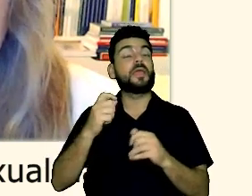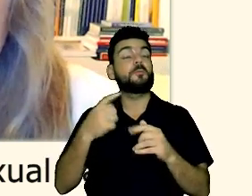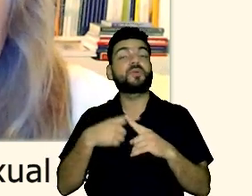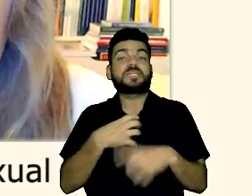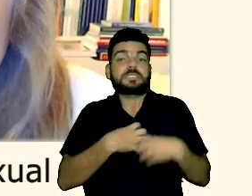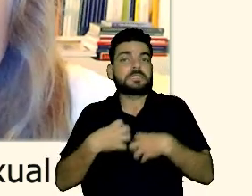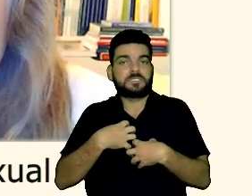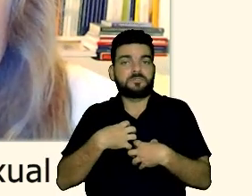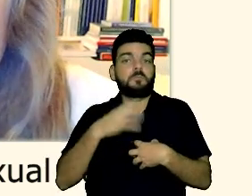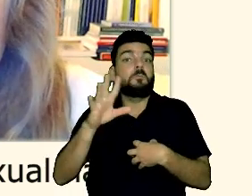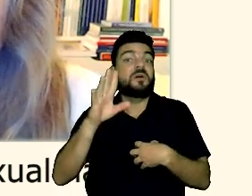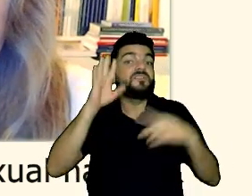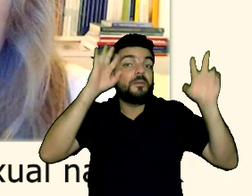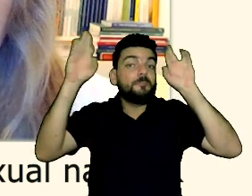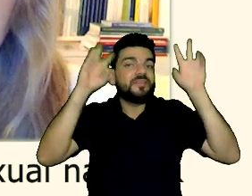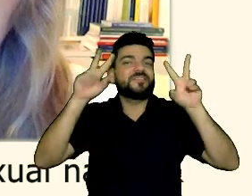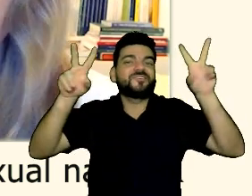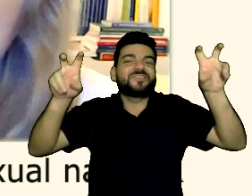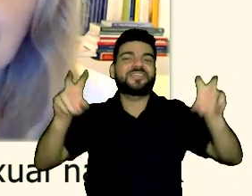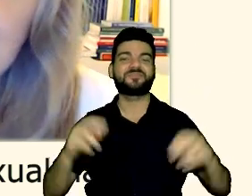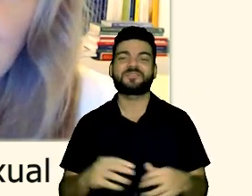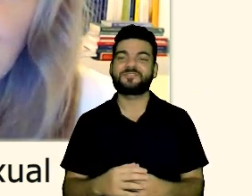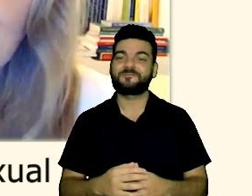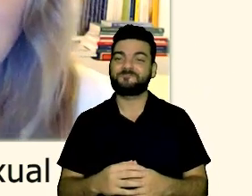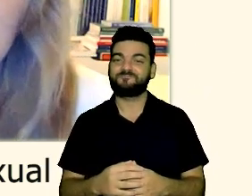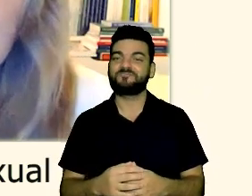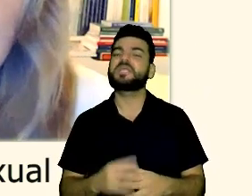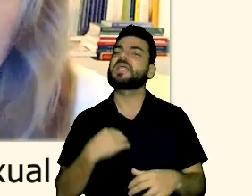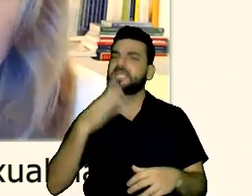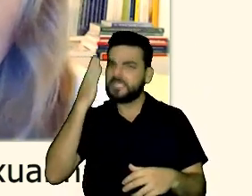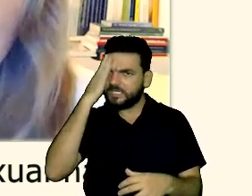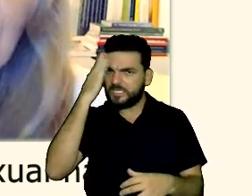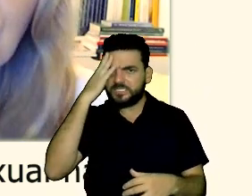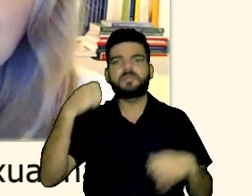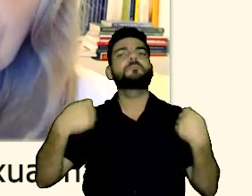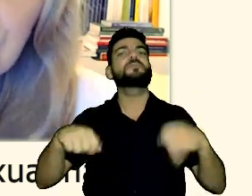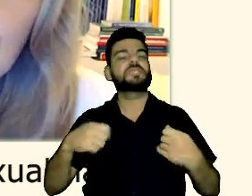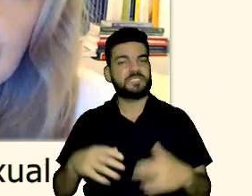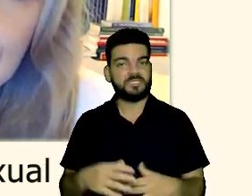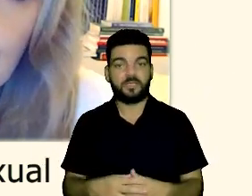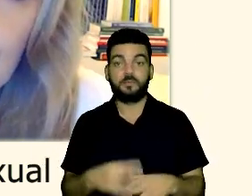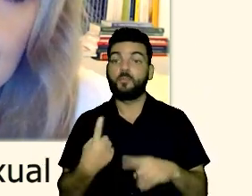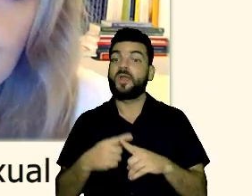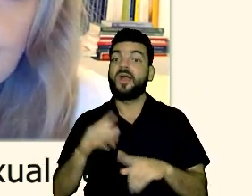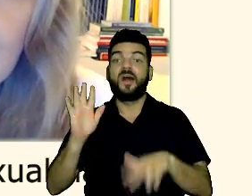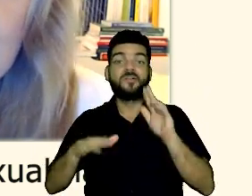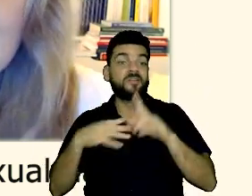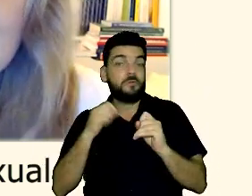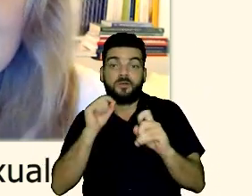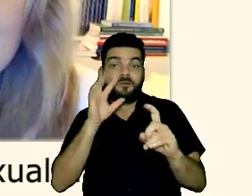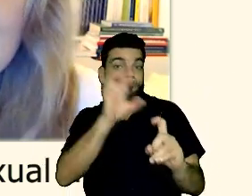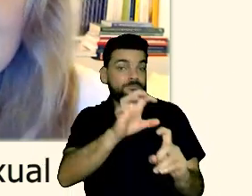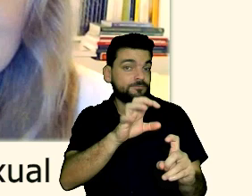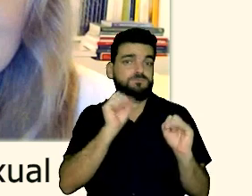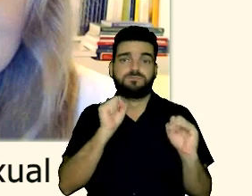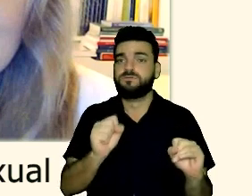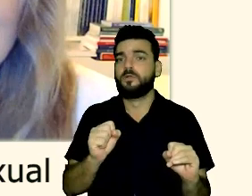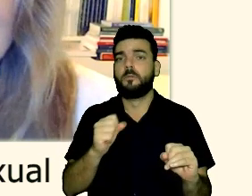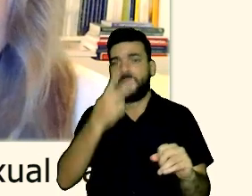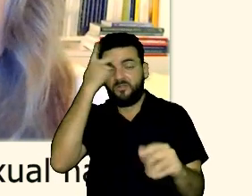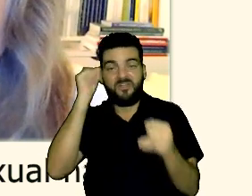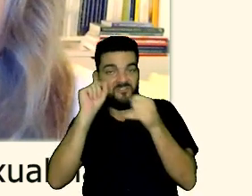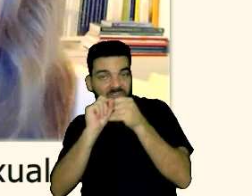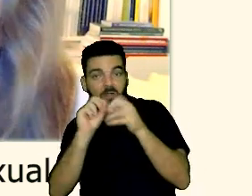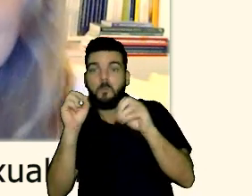assume o risco de cometer assédio, seja na posição ativa, como assediador, ou um indivíduo assediado. E de levar